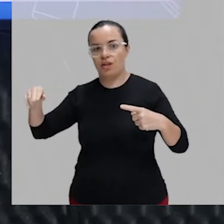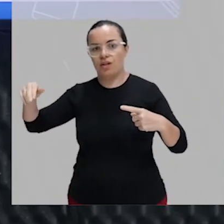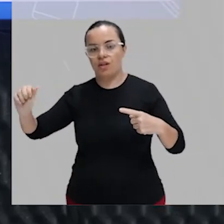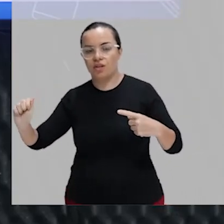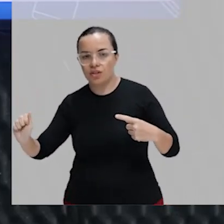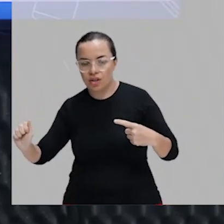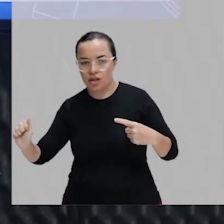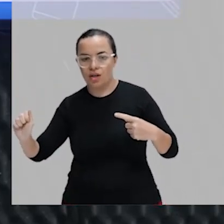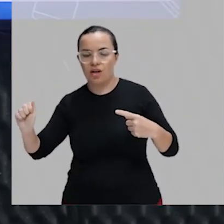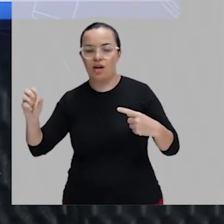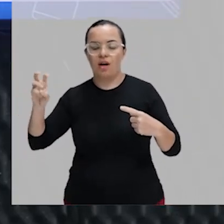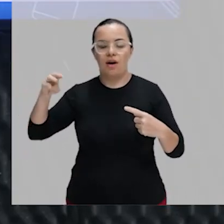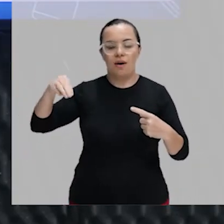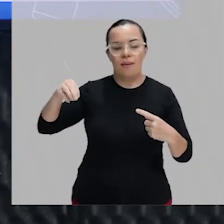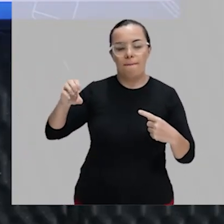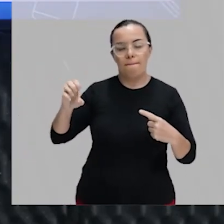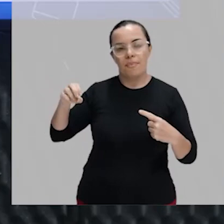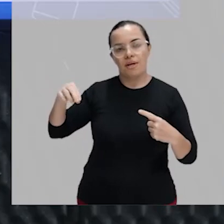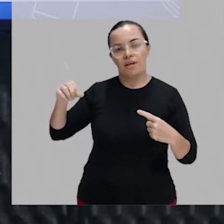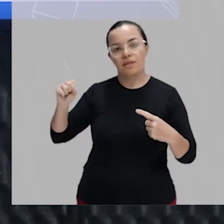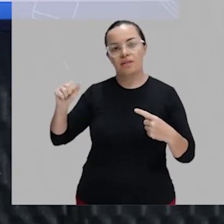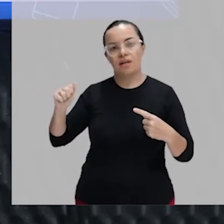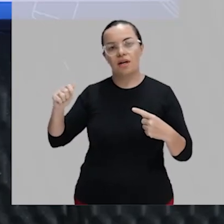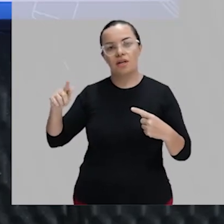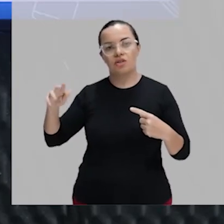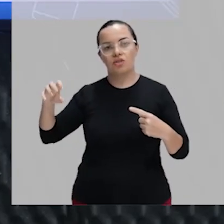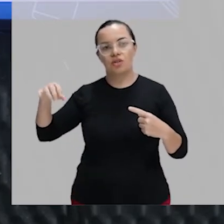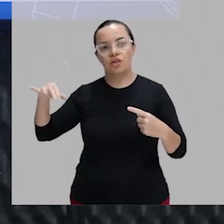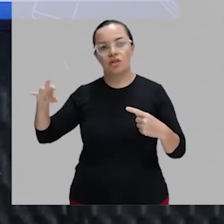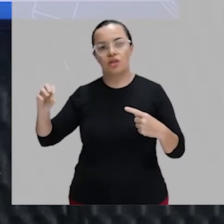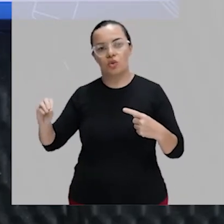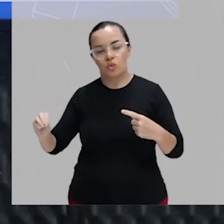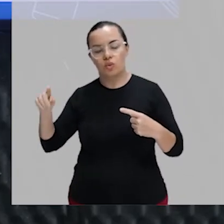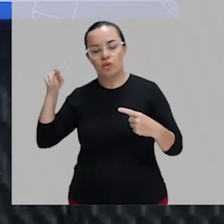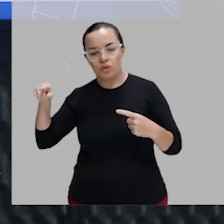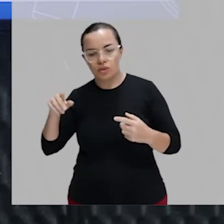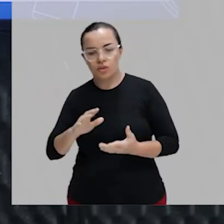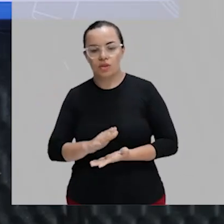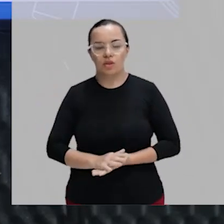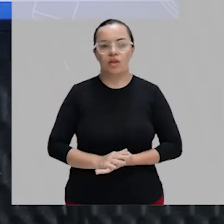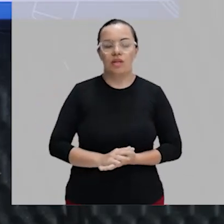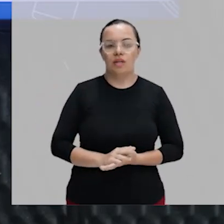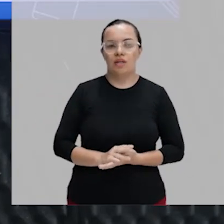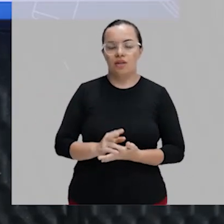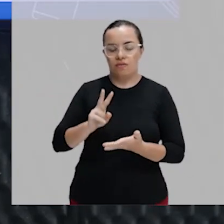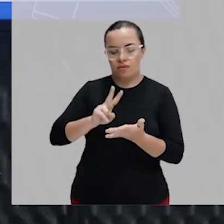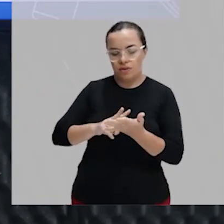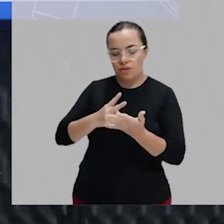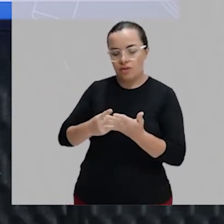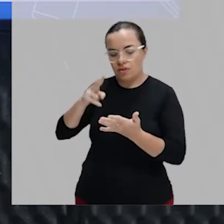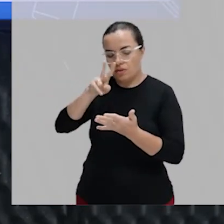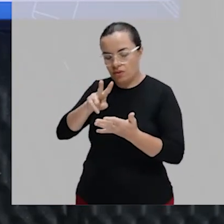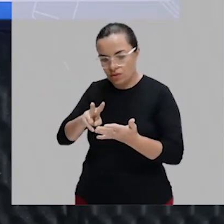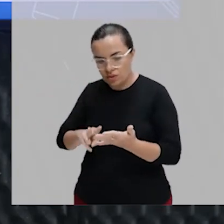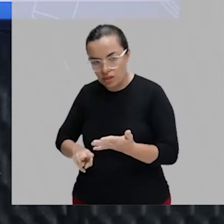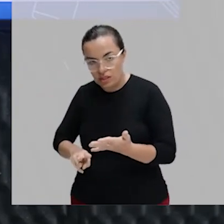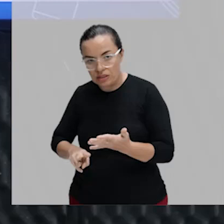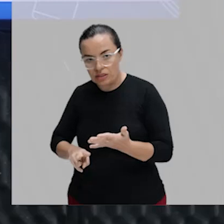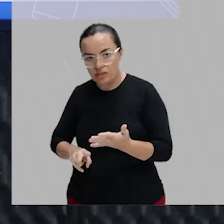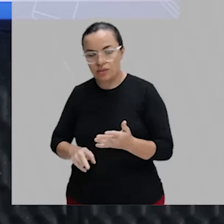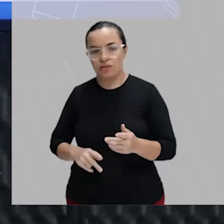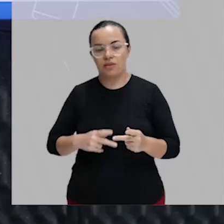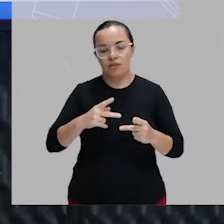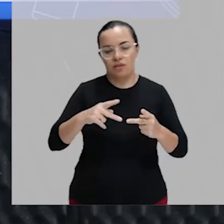essa molécula de RNA mensageiro e, com base na sequência das bases